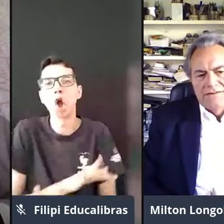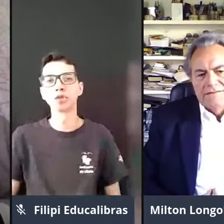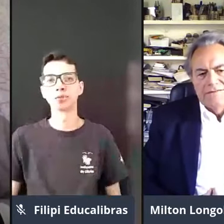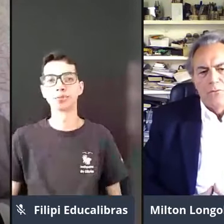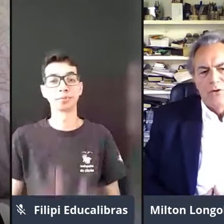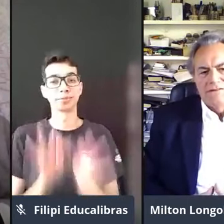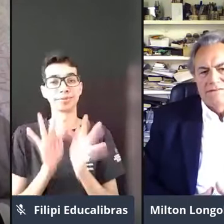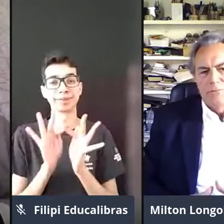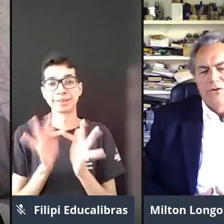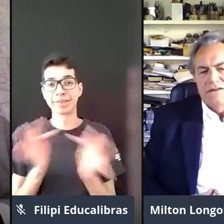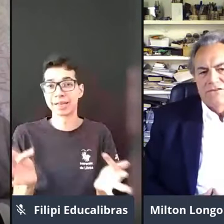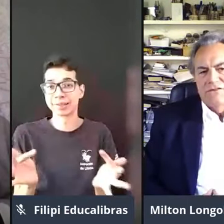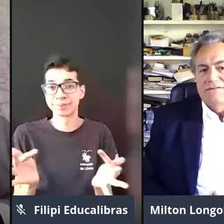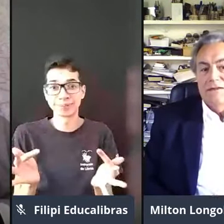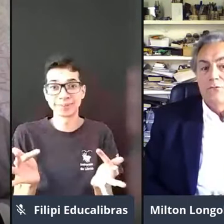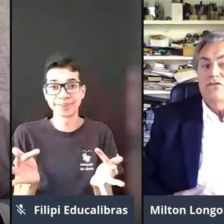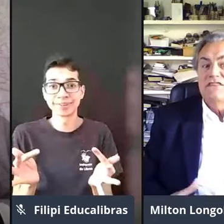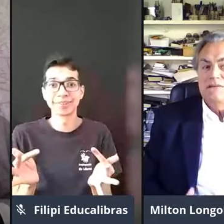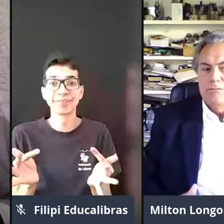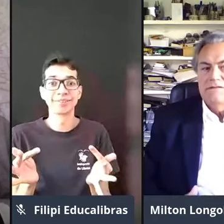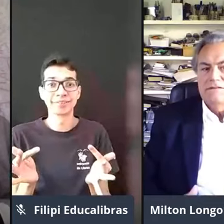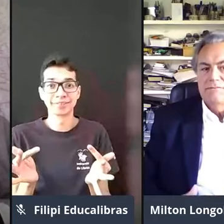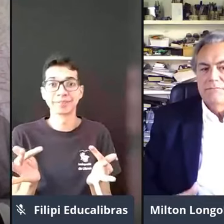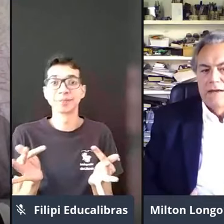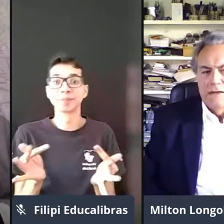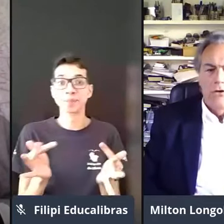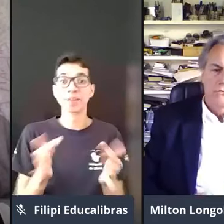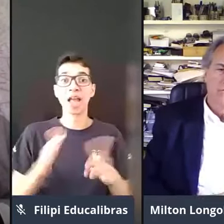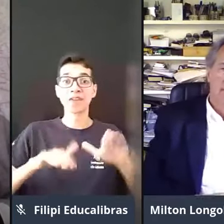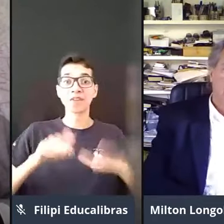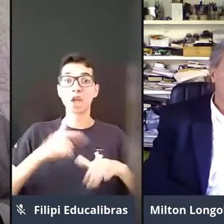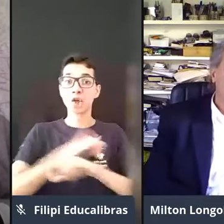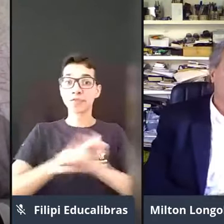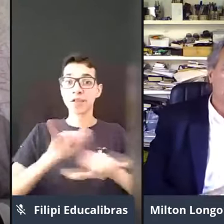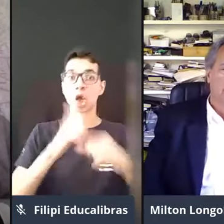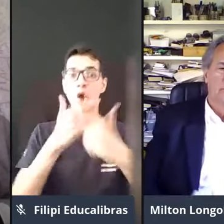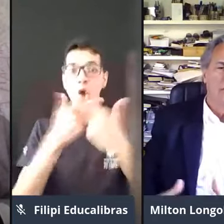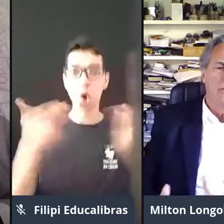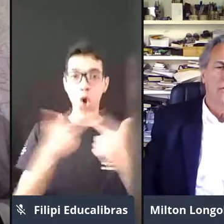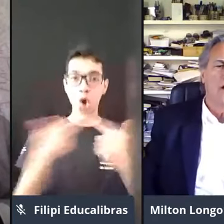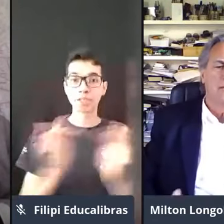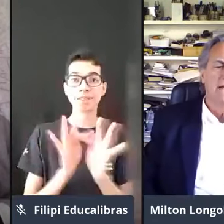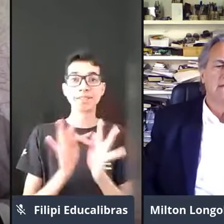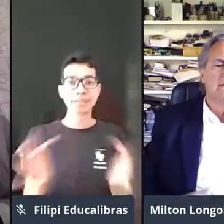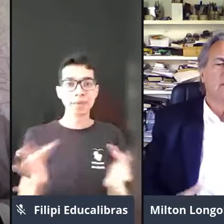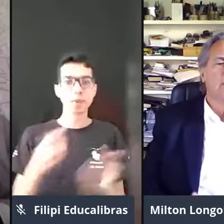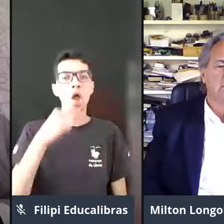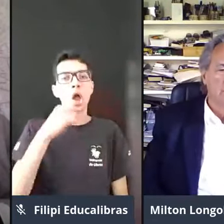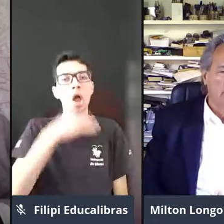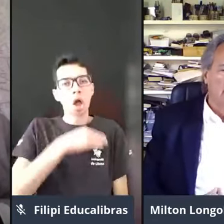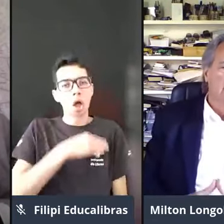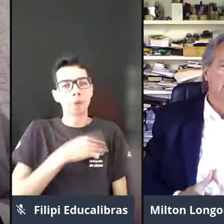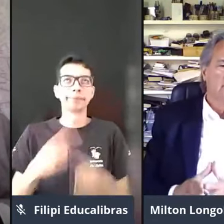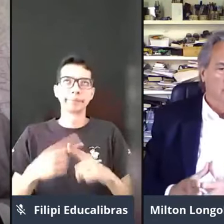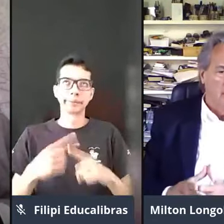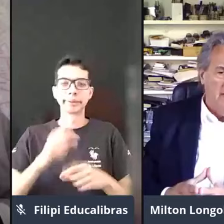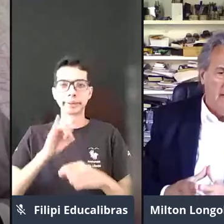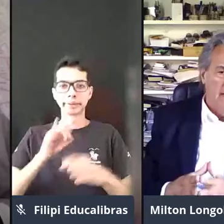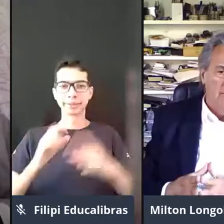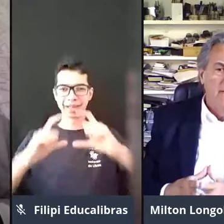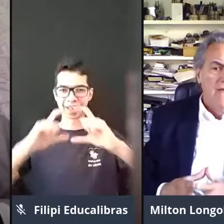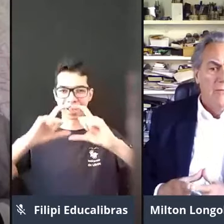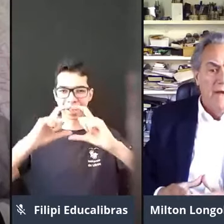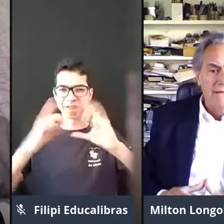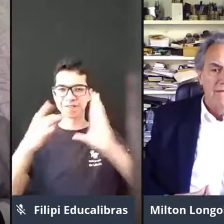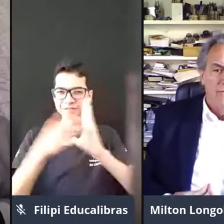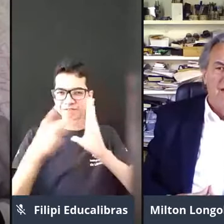como eu estou dizendo, são coisas muitas vezes tão simples, né? Lógico, vai ter um custo adicional colocar uma lente de aumento nos carrinhos de